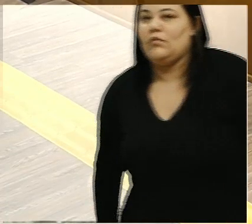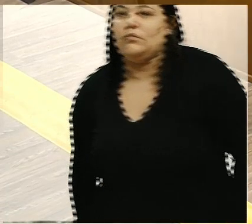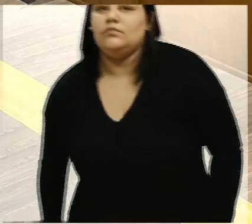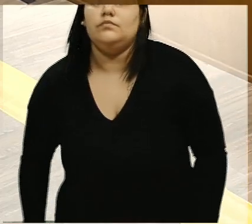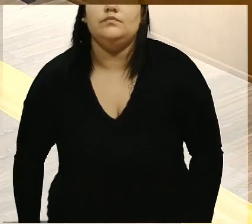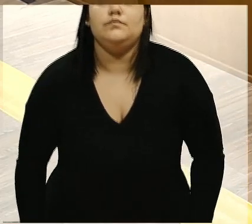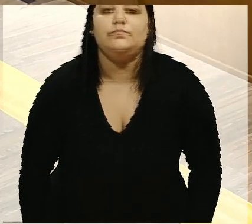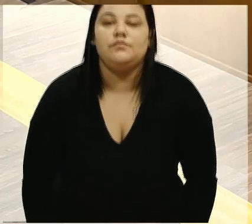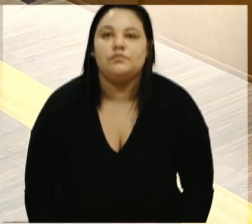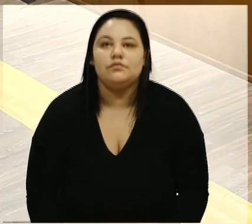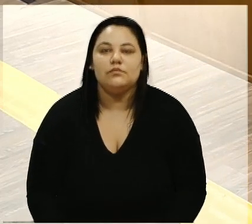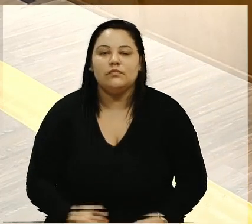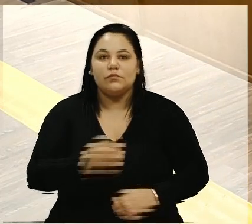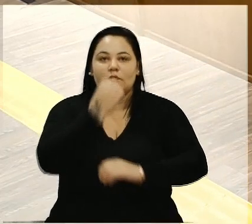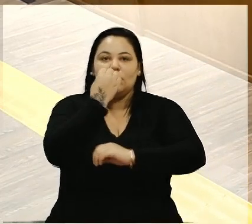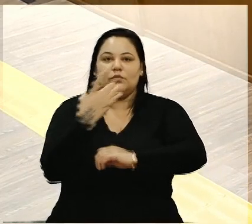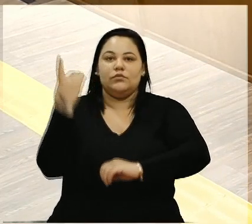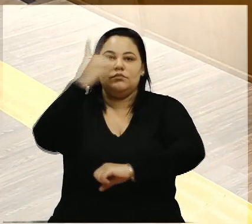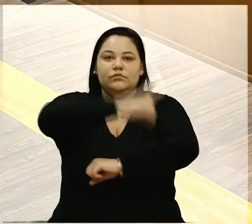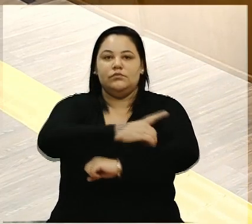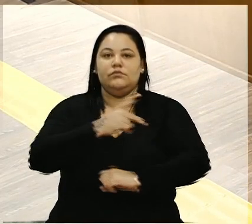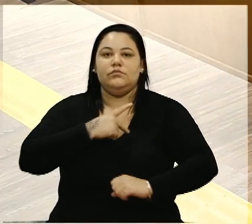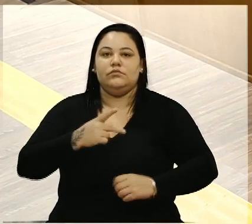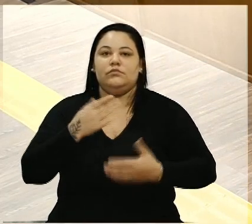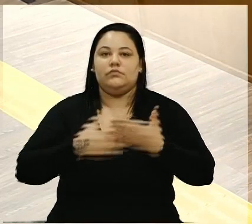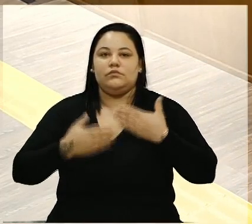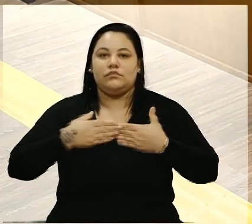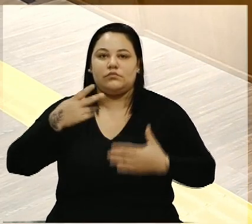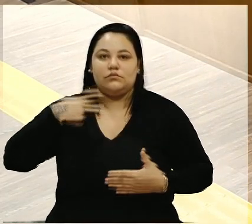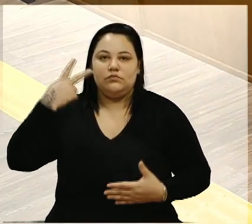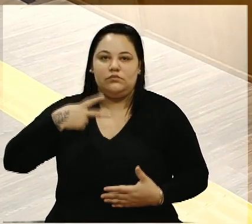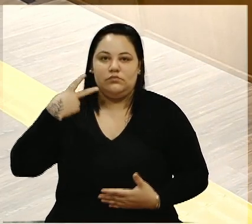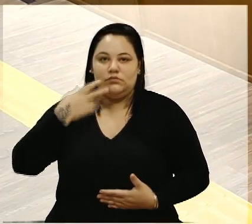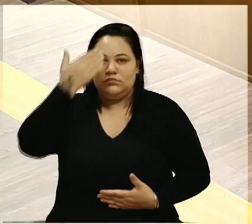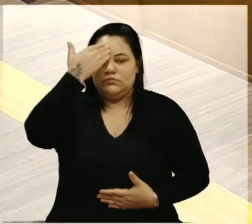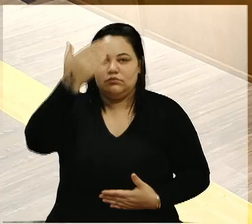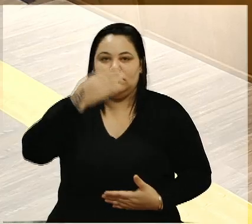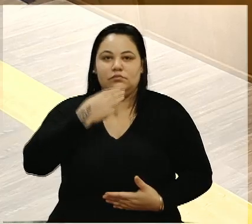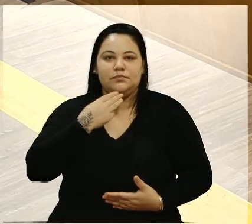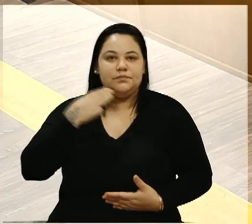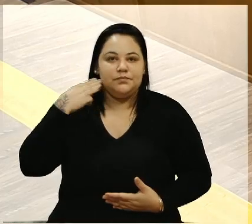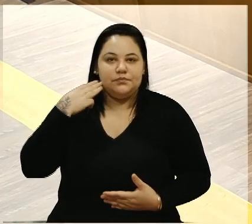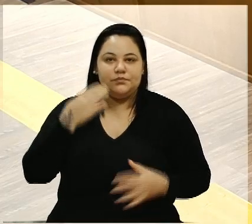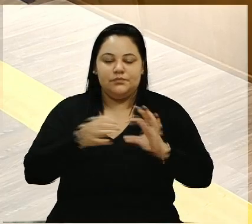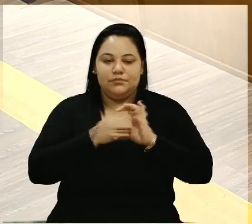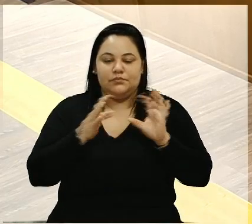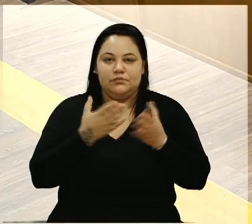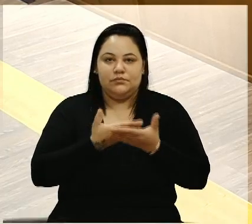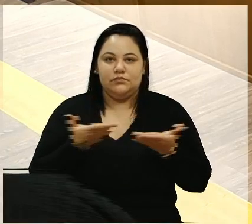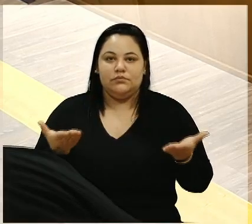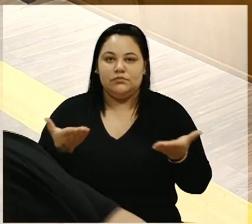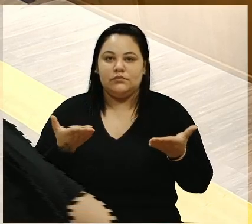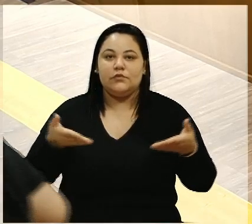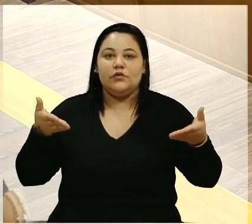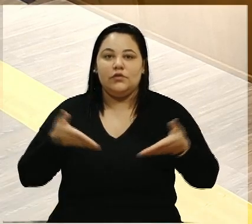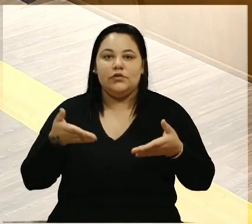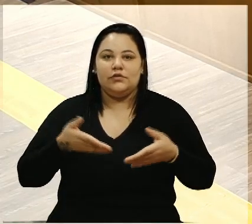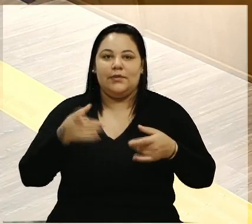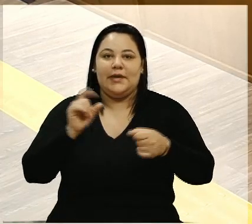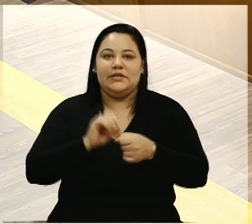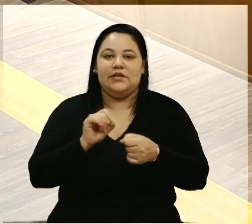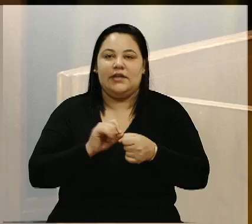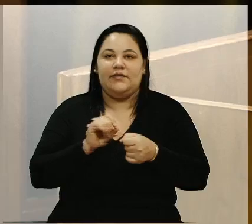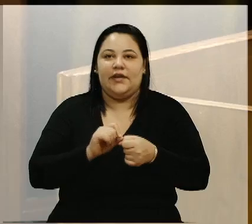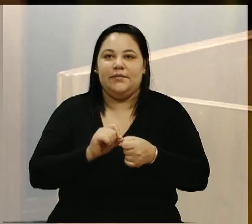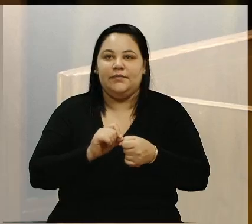Bom dia, senhora presidente, senhoras e senhores vereadores. Obrigado, vereadora Marisol Santos, pela cedência do espaço. Hoje fizemos algumas trocas aqui, mas